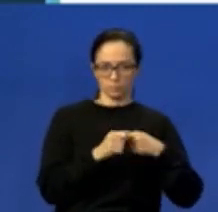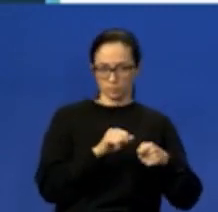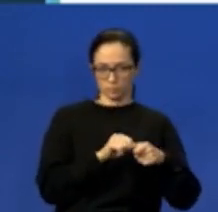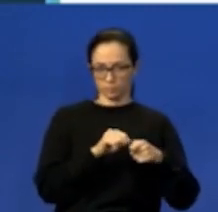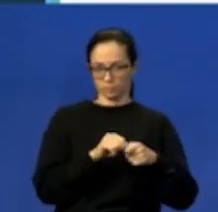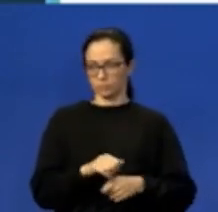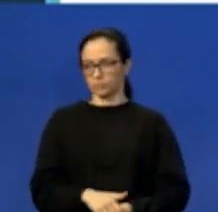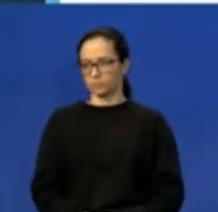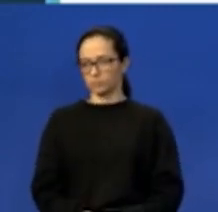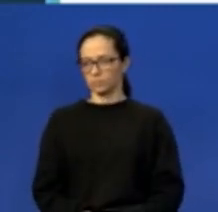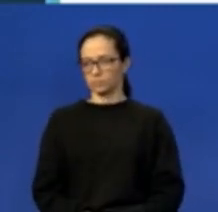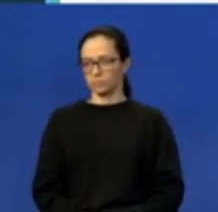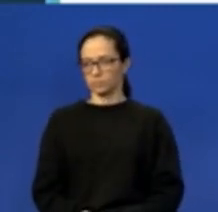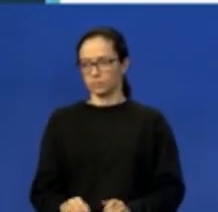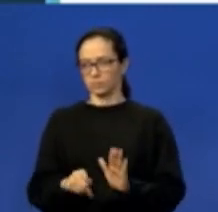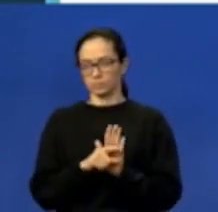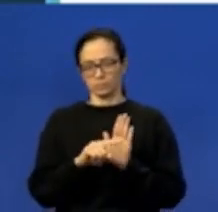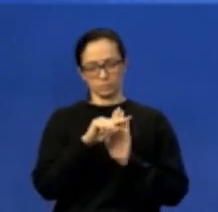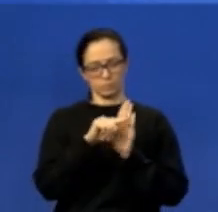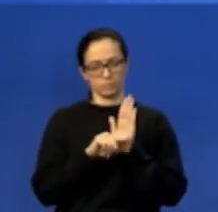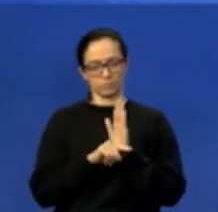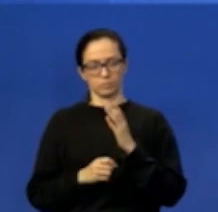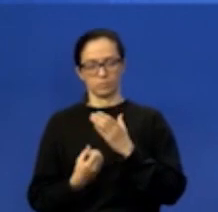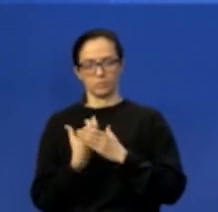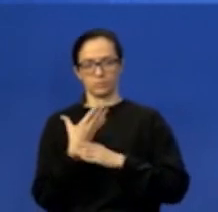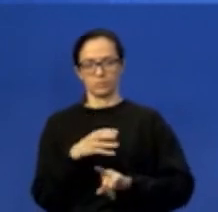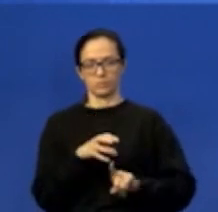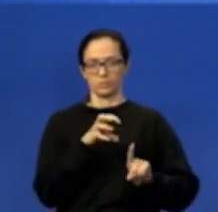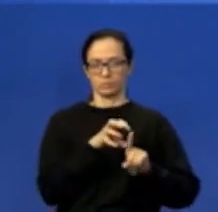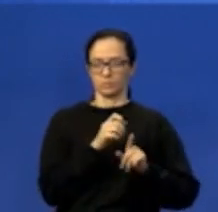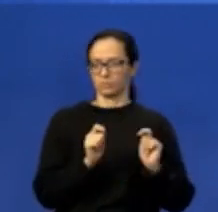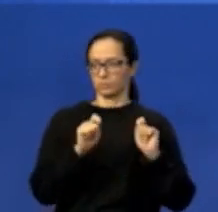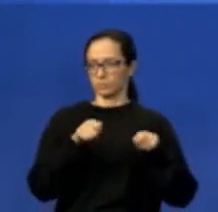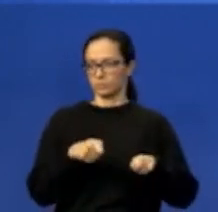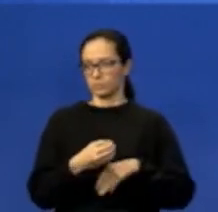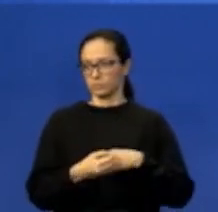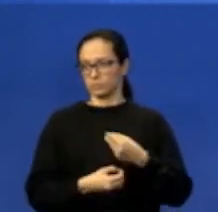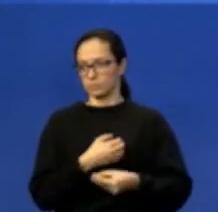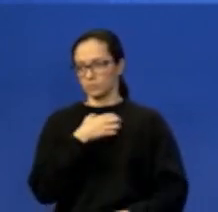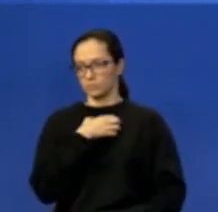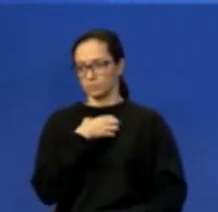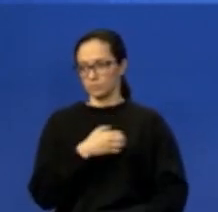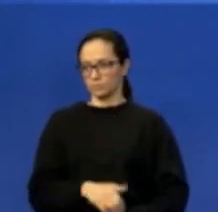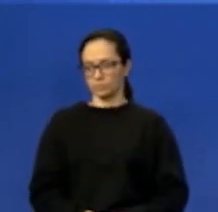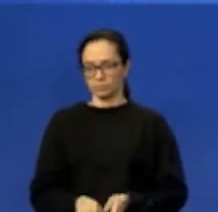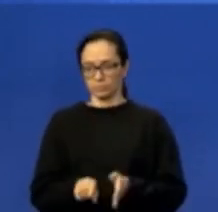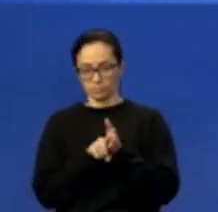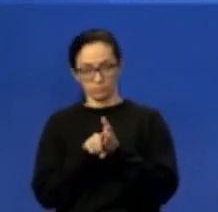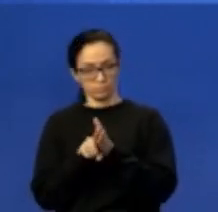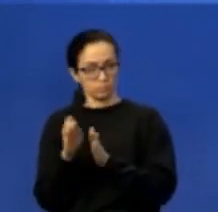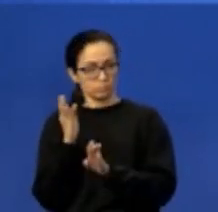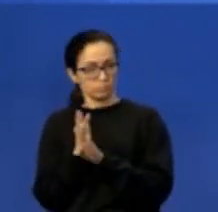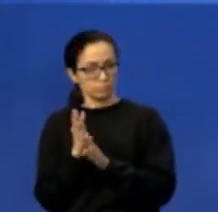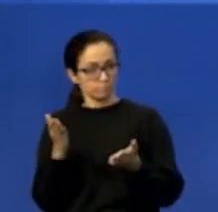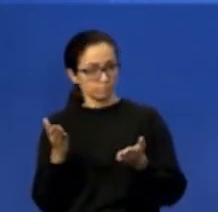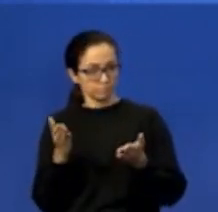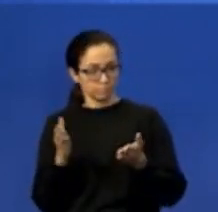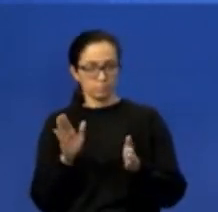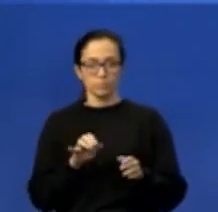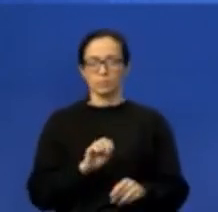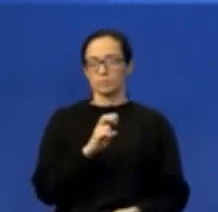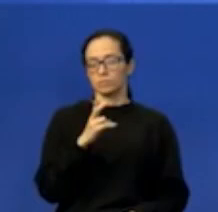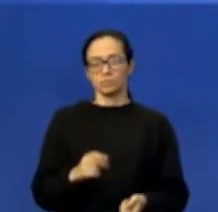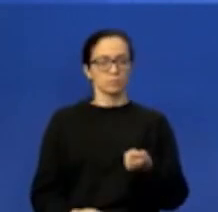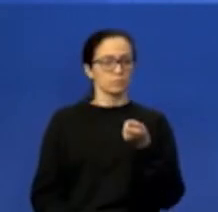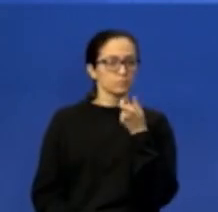esses nutrientes eles podem influenciar, inclusive, no resultado do exame. Então, algum medicamento que a